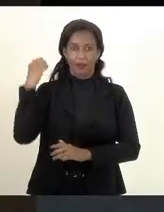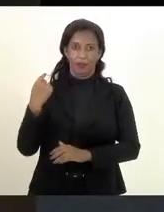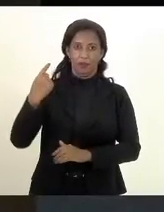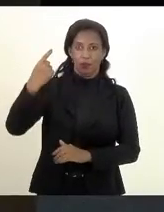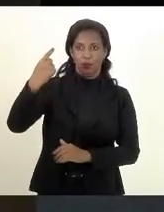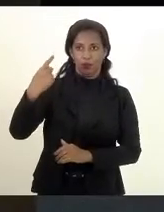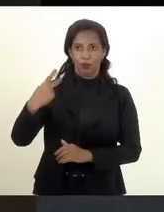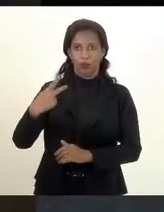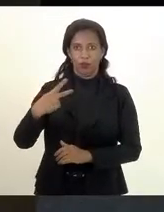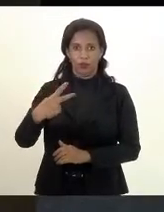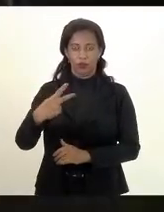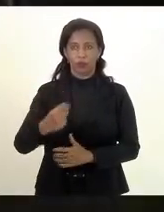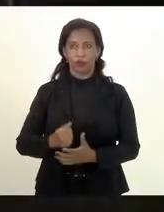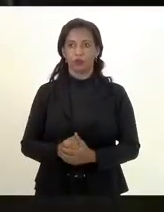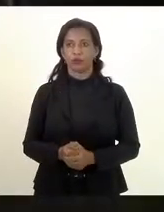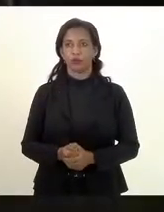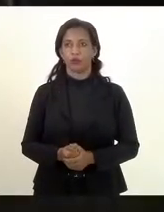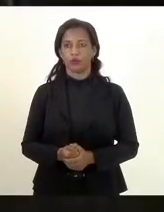deputado Márcio Pacheco,